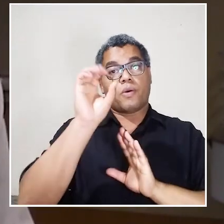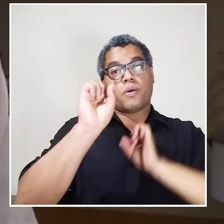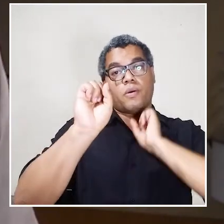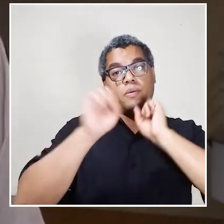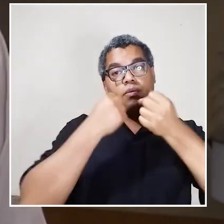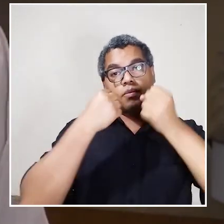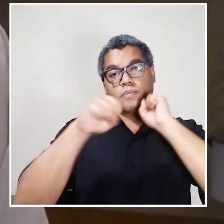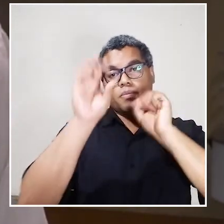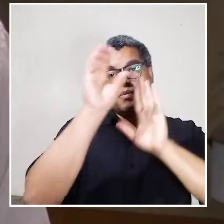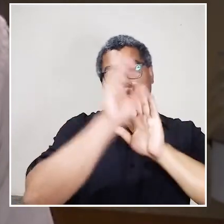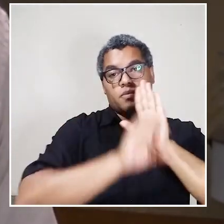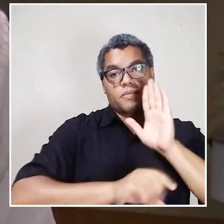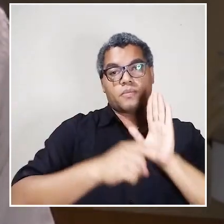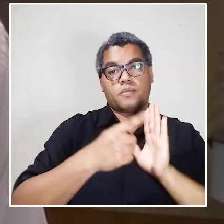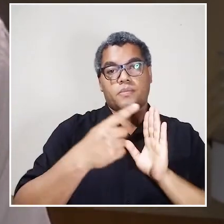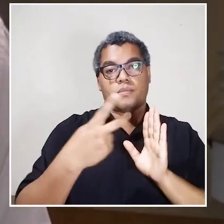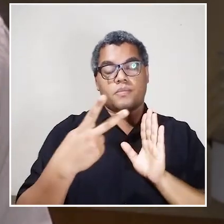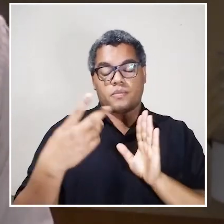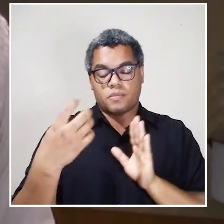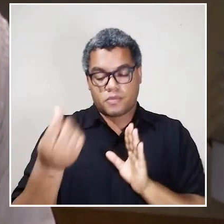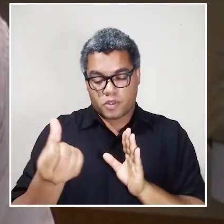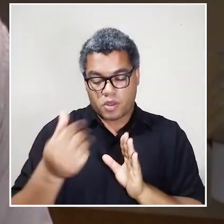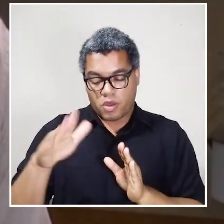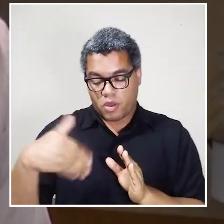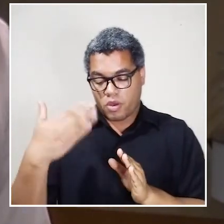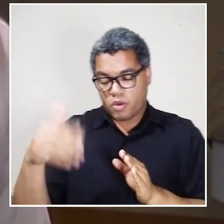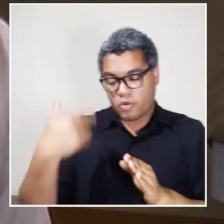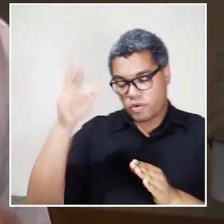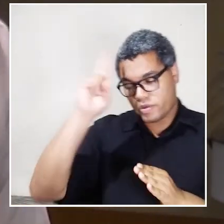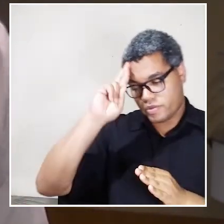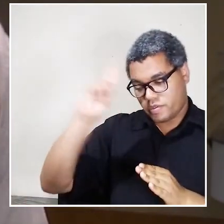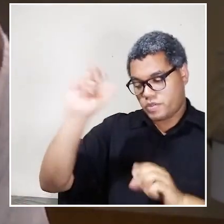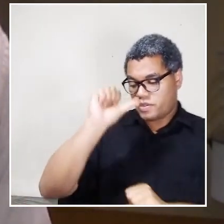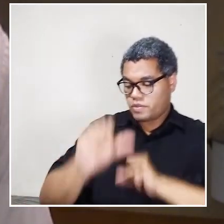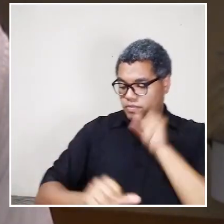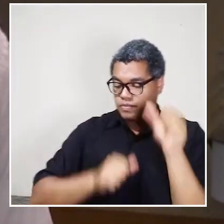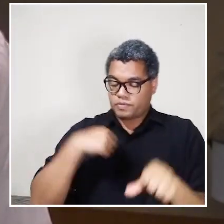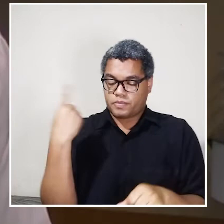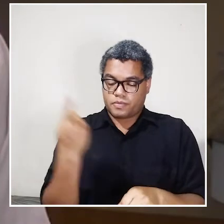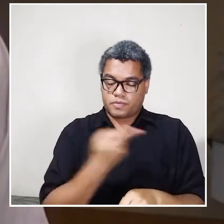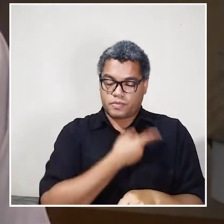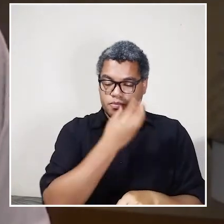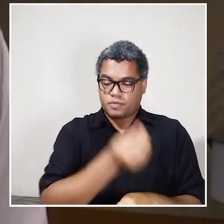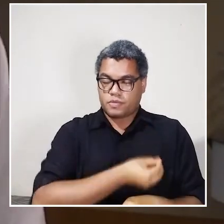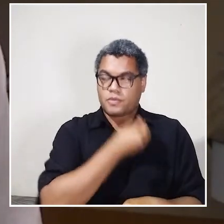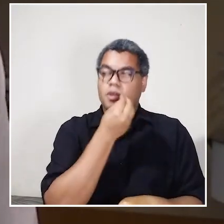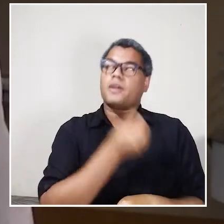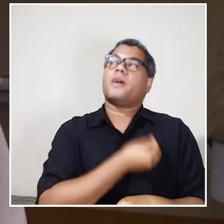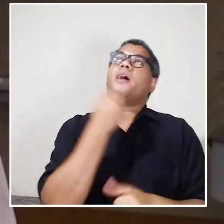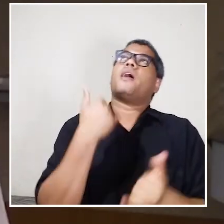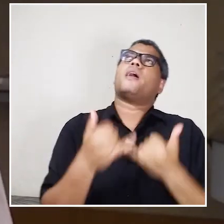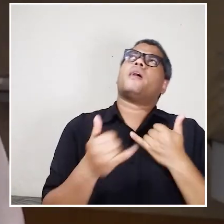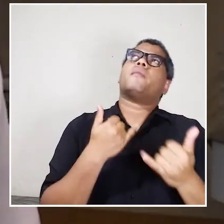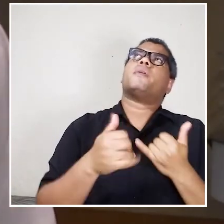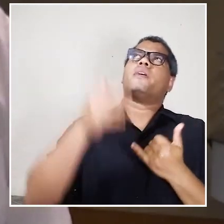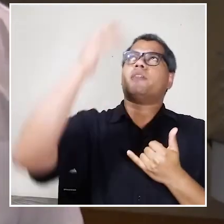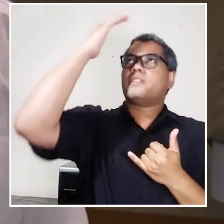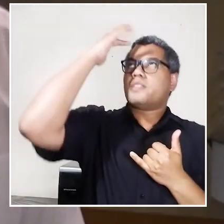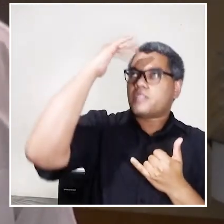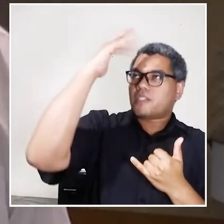restaurou a sorte de Sião, ficamos como quem sonha. Então a nossa boca se encheu de júbilo, porque entre as nações se